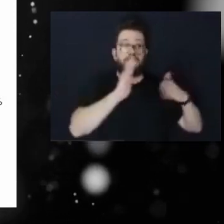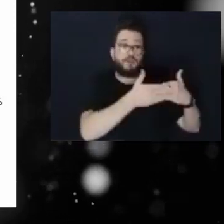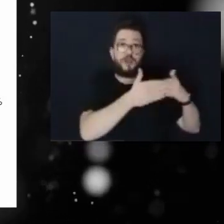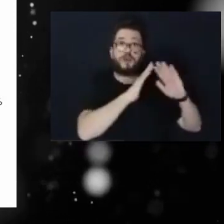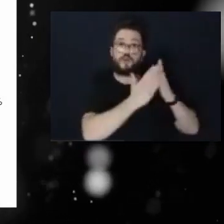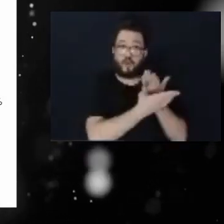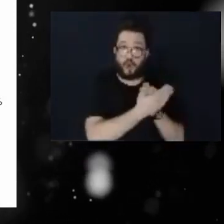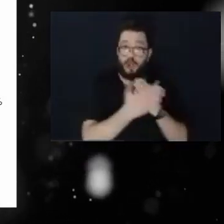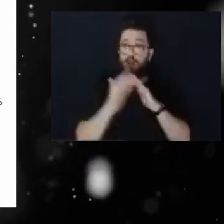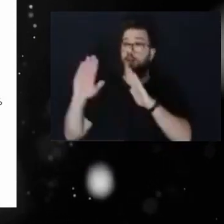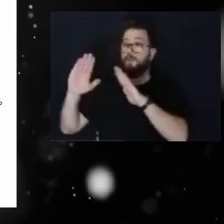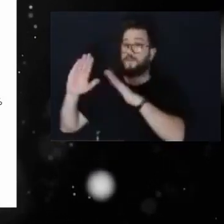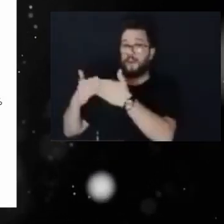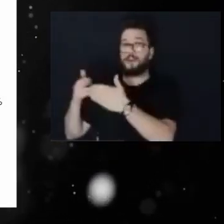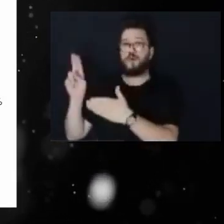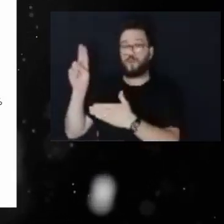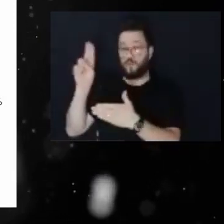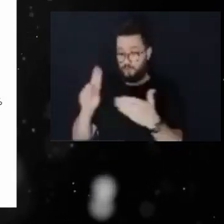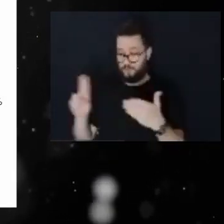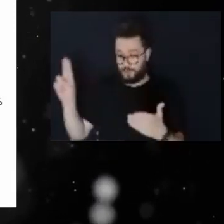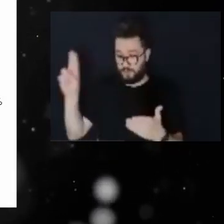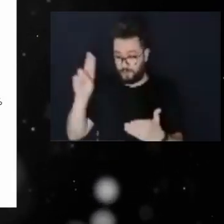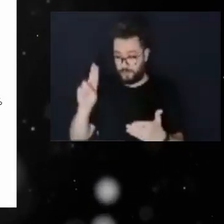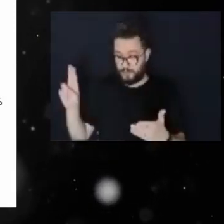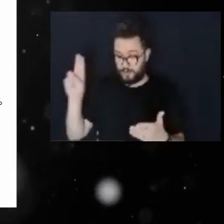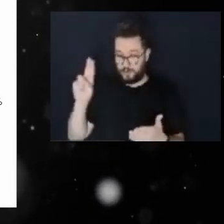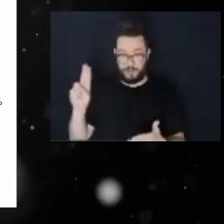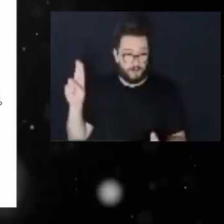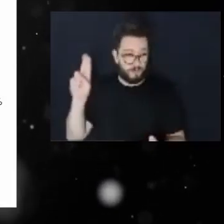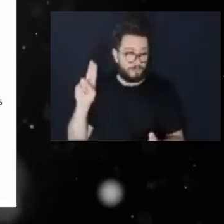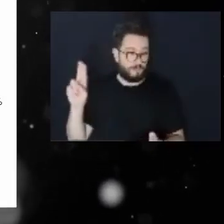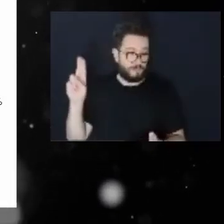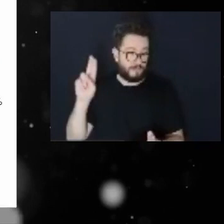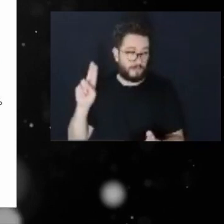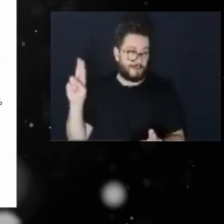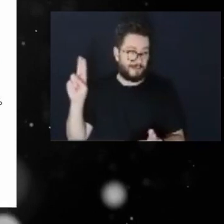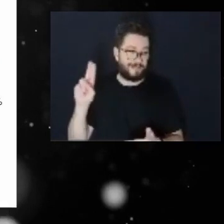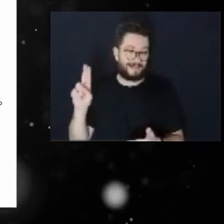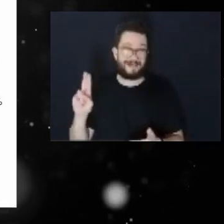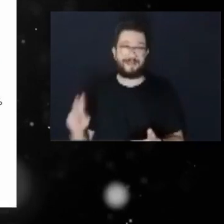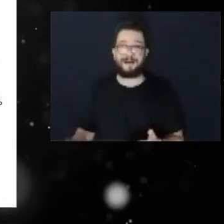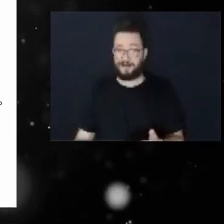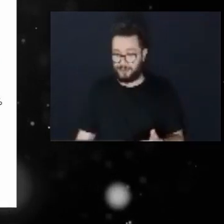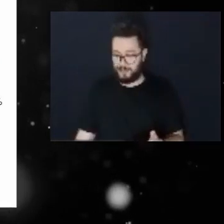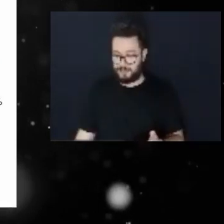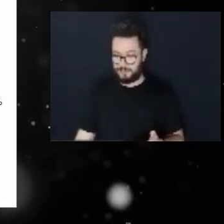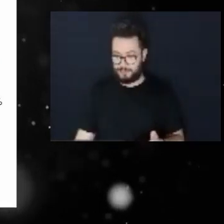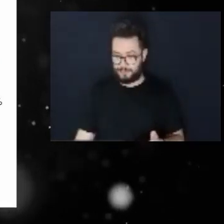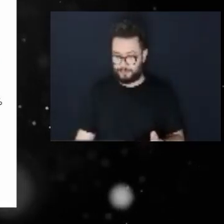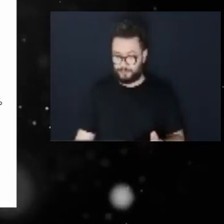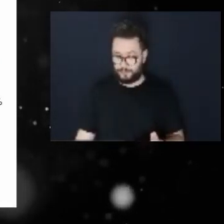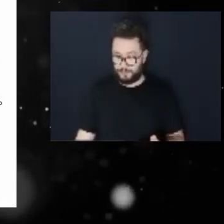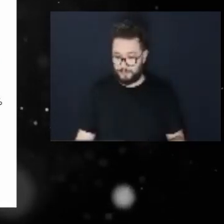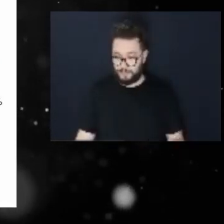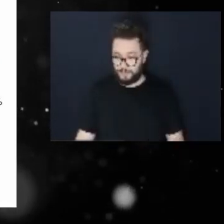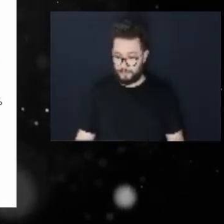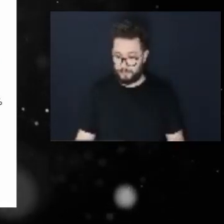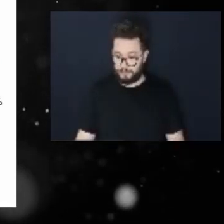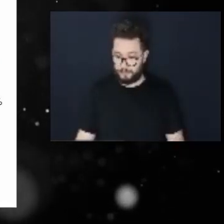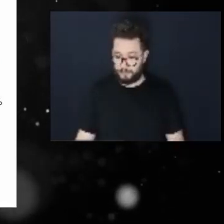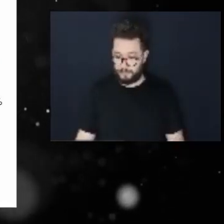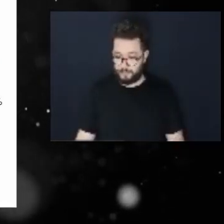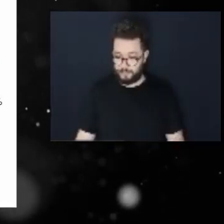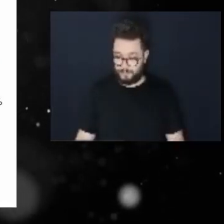mais contribui para a contenção da pandemia. Inversamente, a permissão